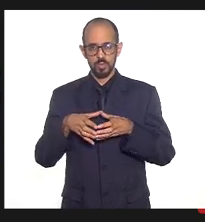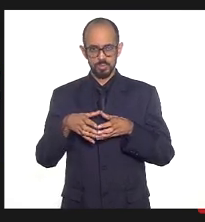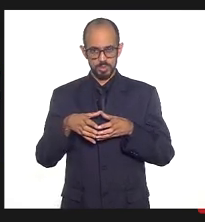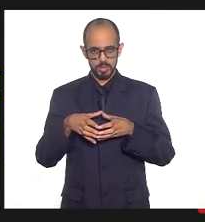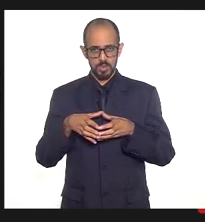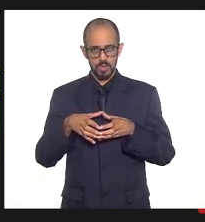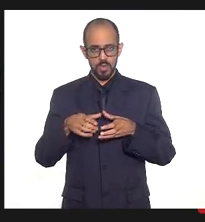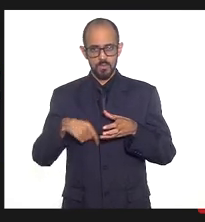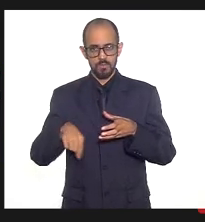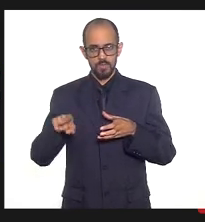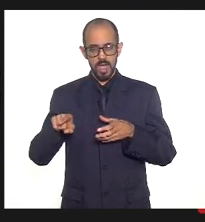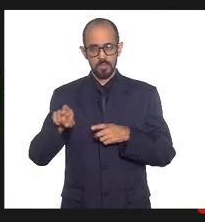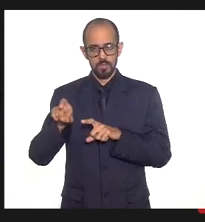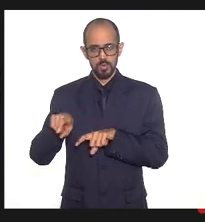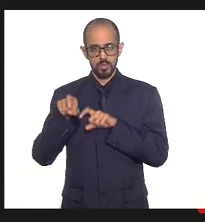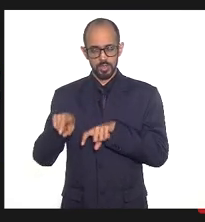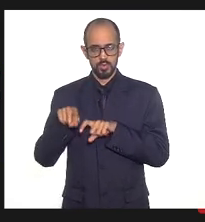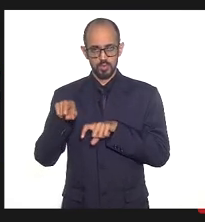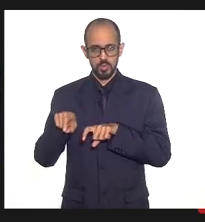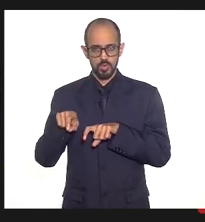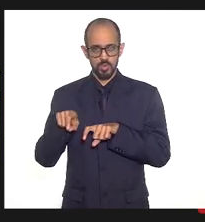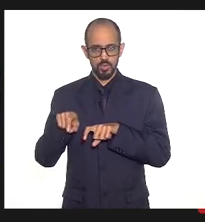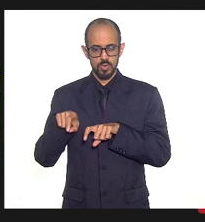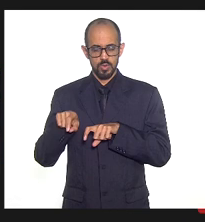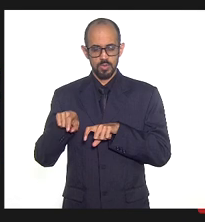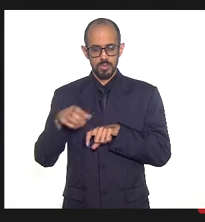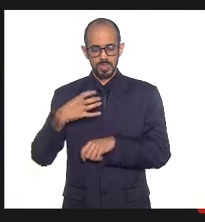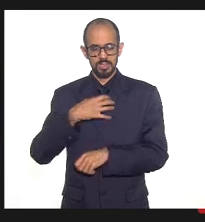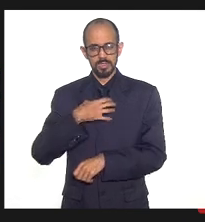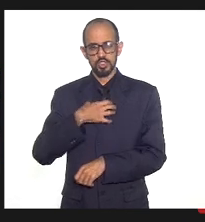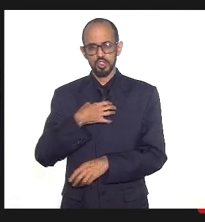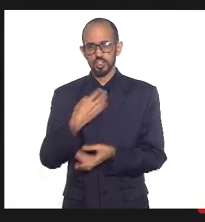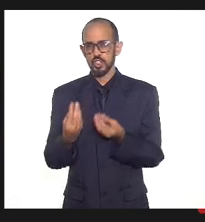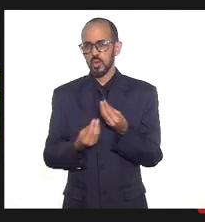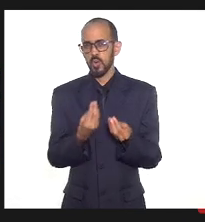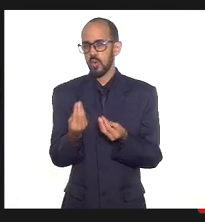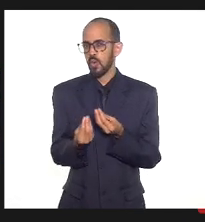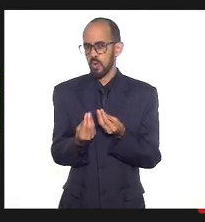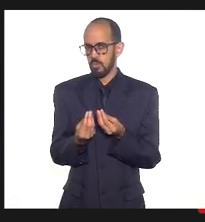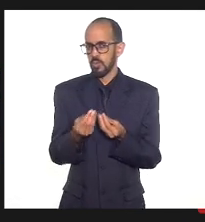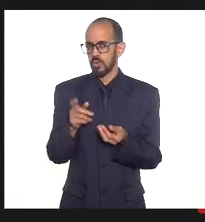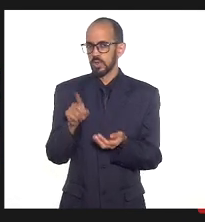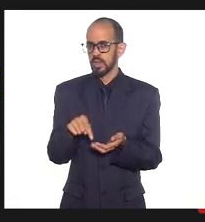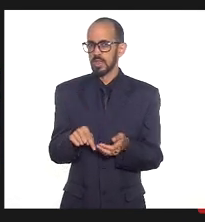vá para o interior do Estado do Rio de Janeiro para sentir